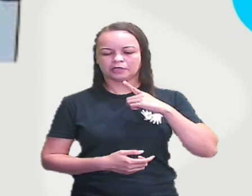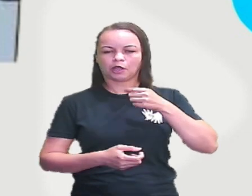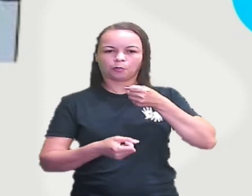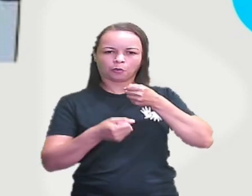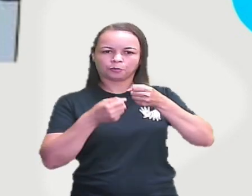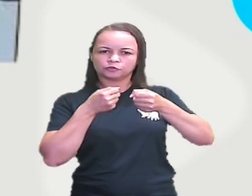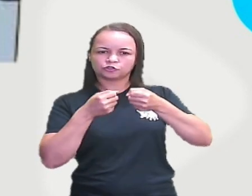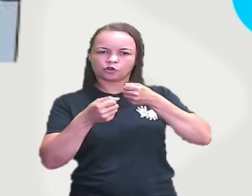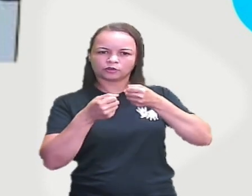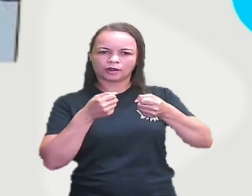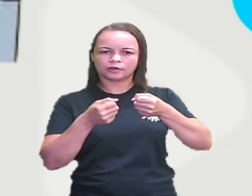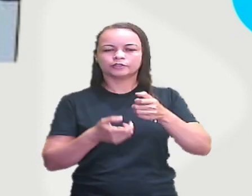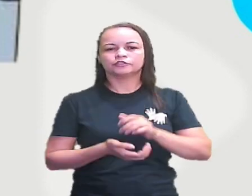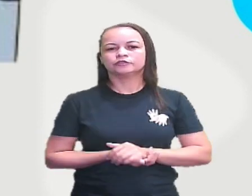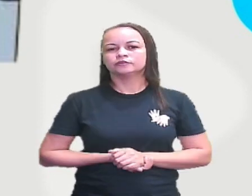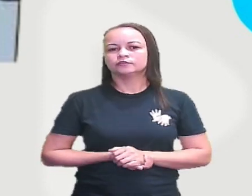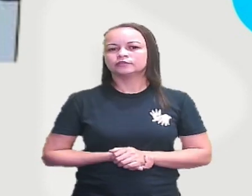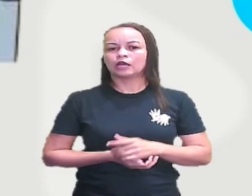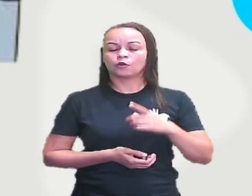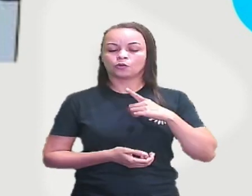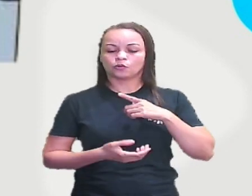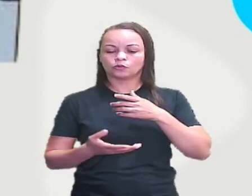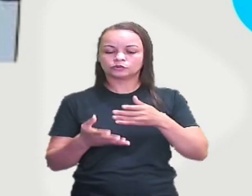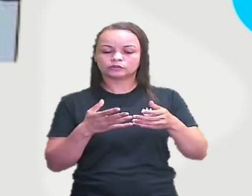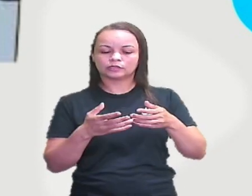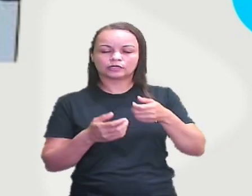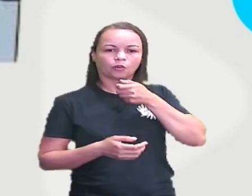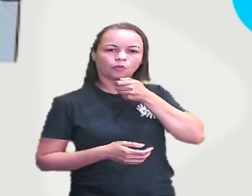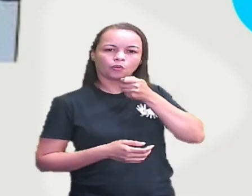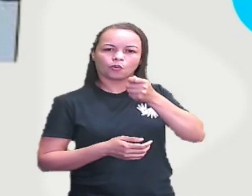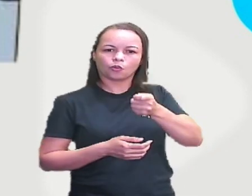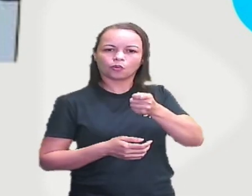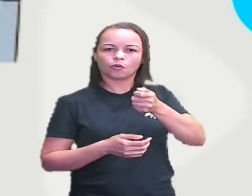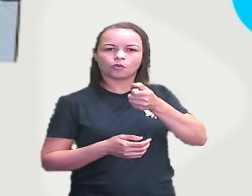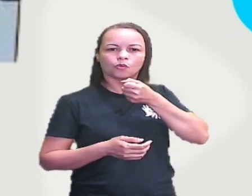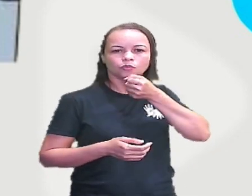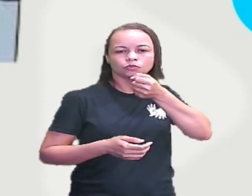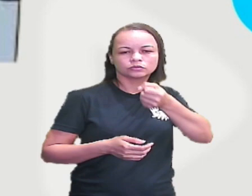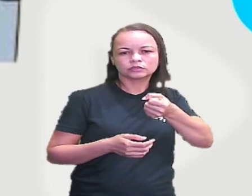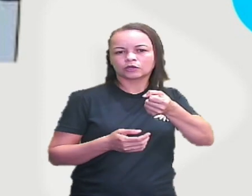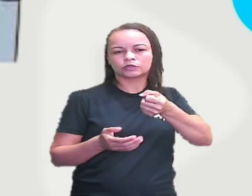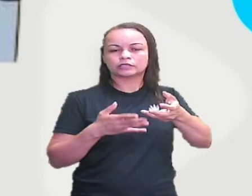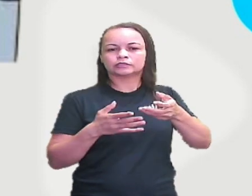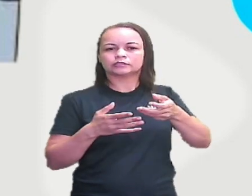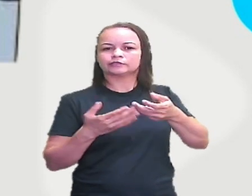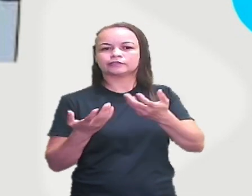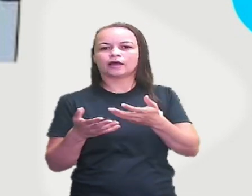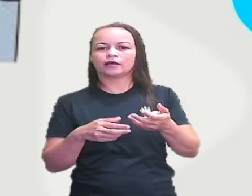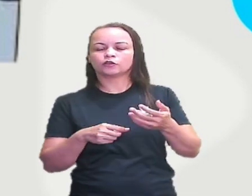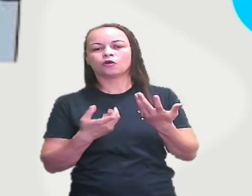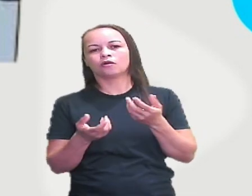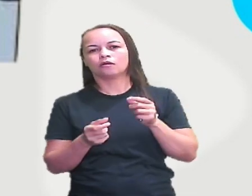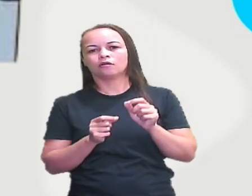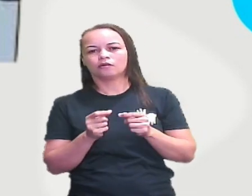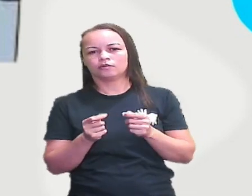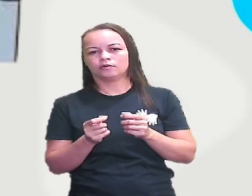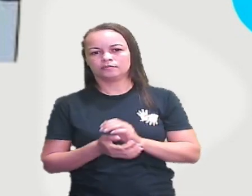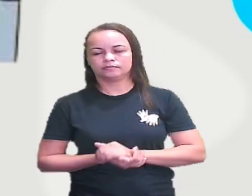um repórter, ele se socorre, ele se vale, vamos dizer assim, da norma